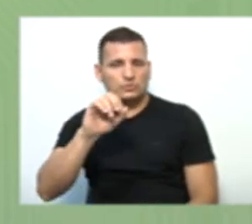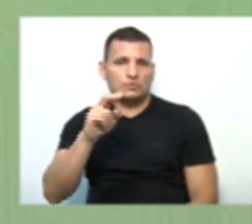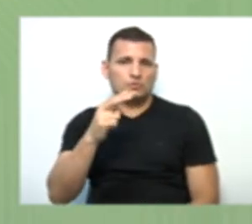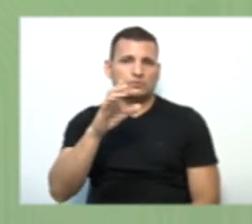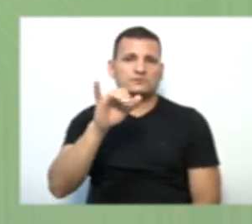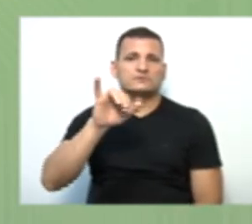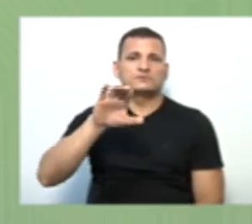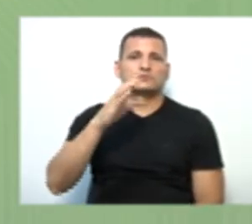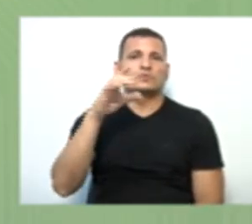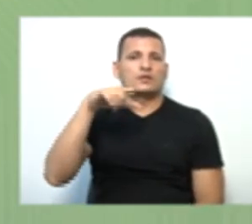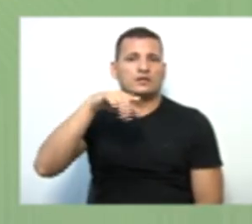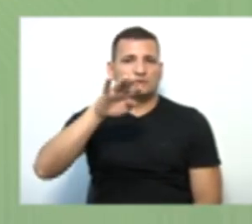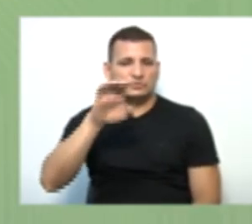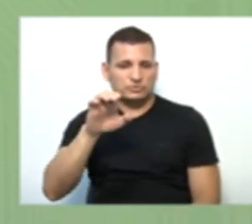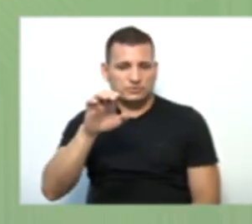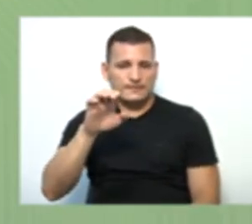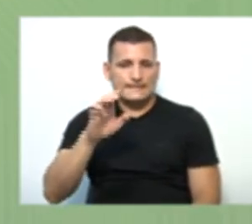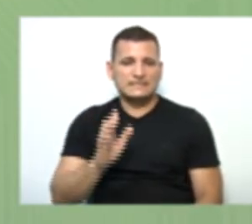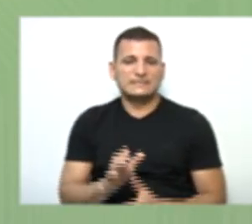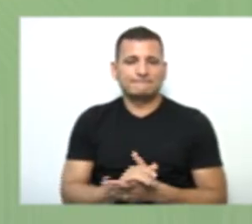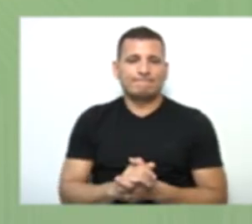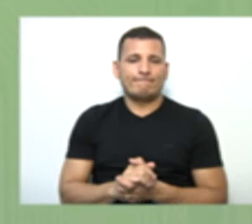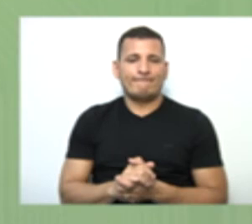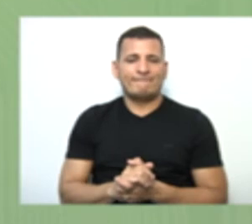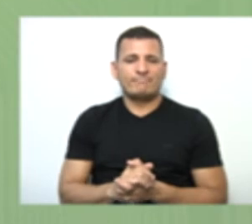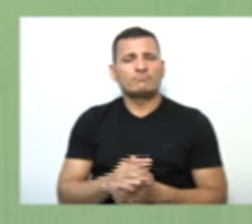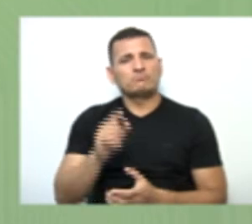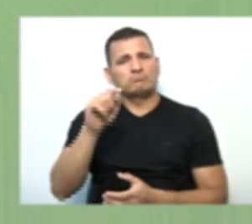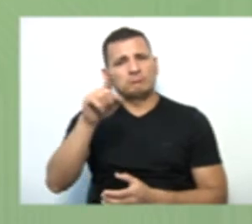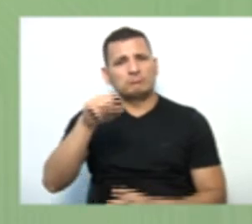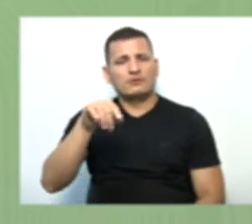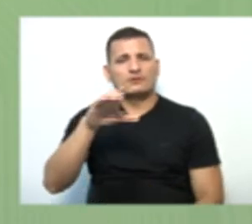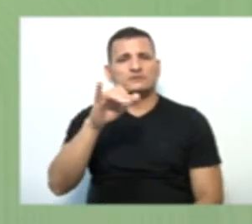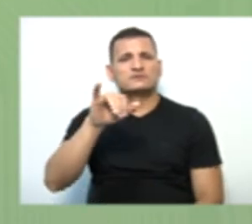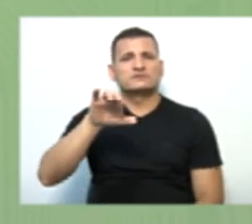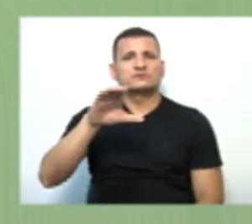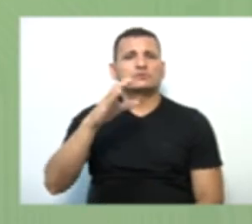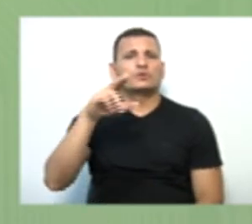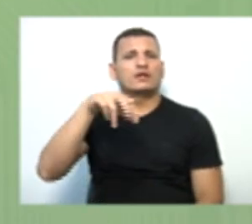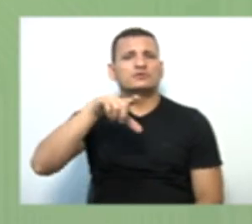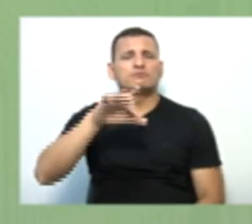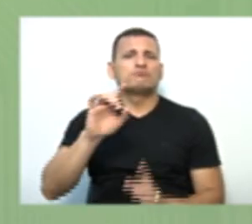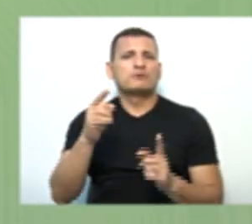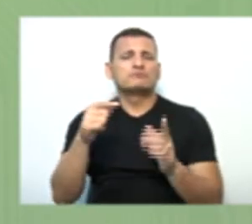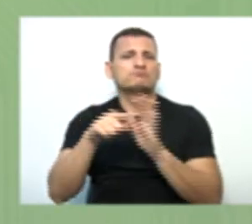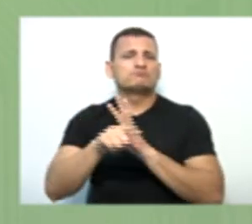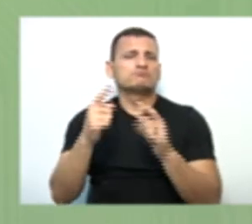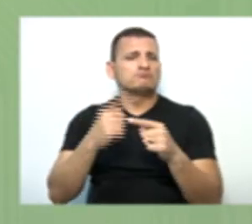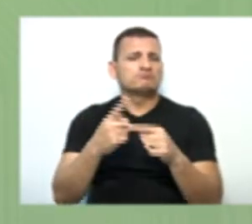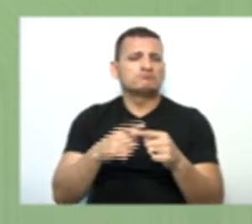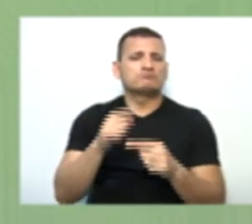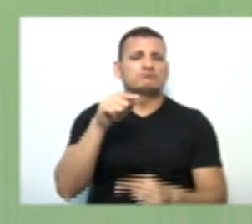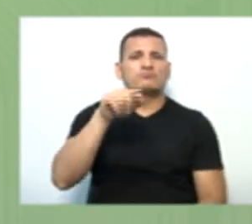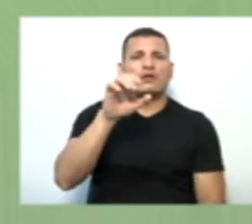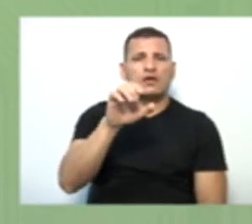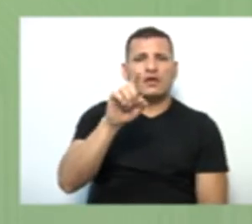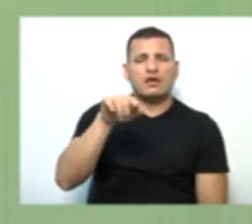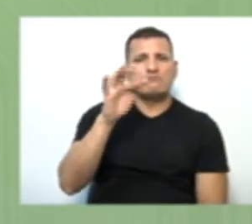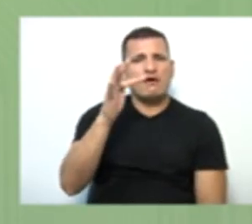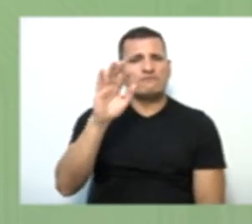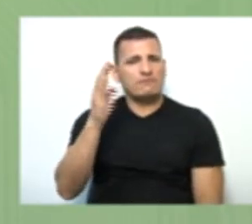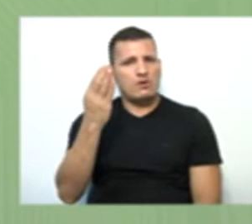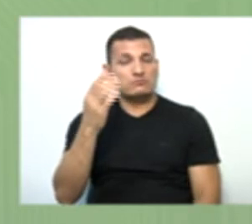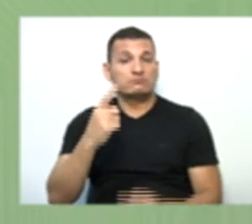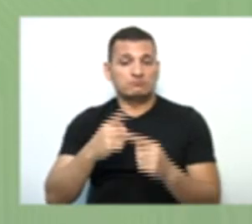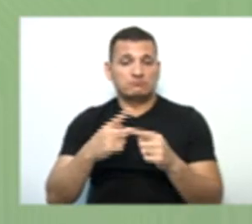ser circulante. Professor, por que ele é falso essa questão? Porque o não circulante, ele